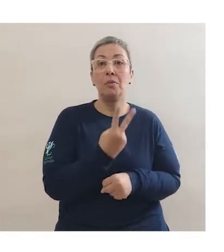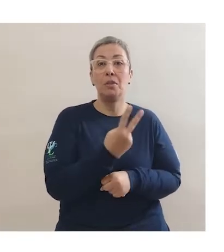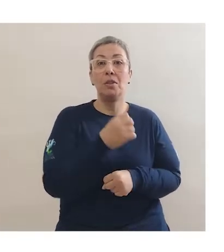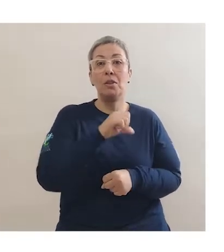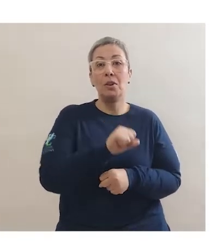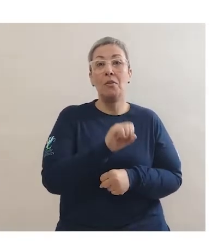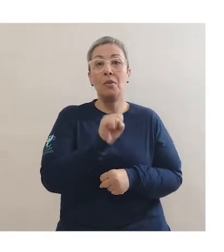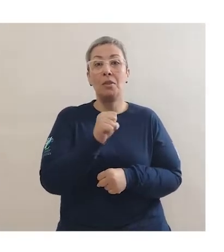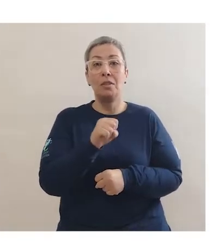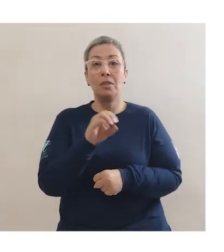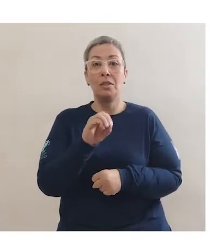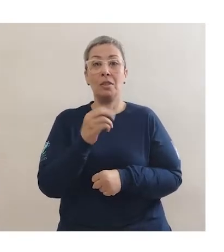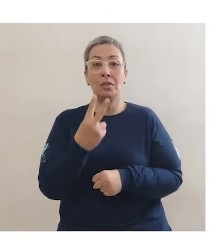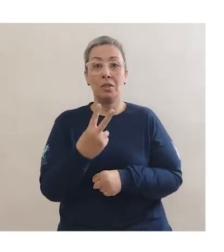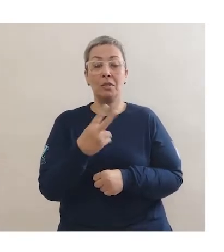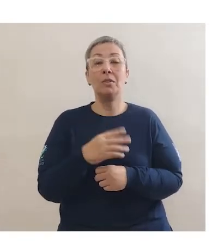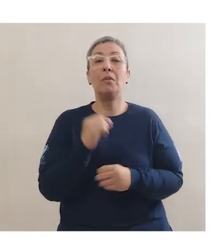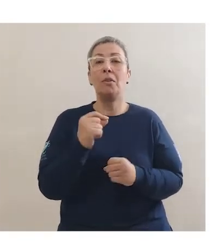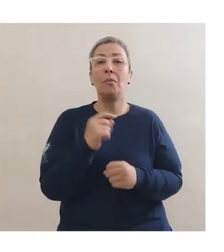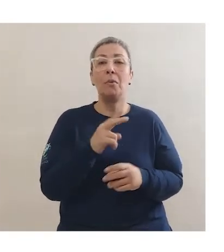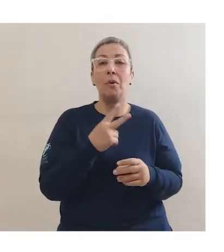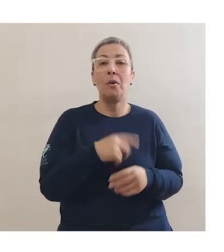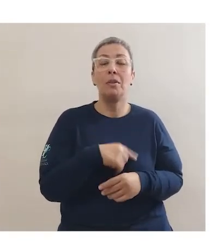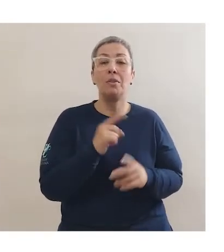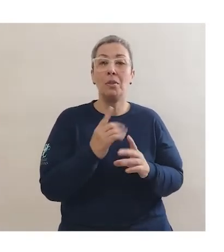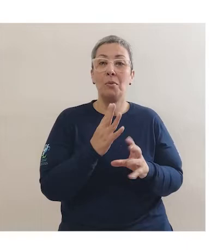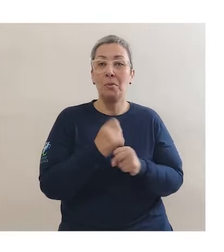14.855. Portanto,